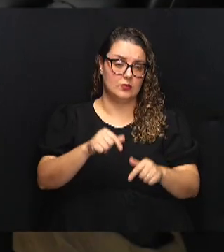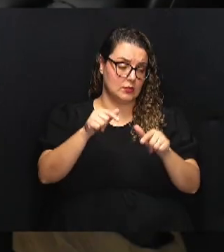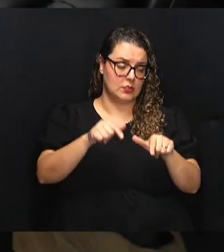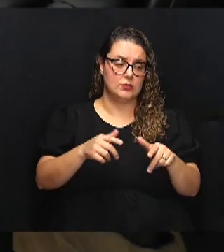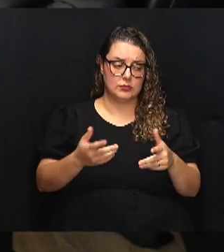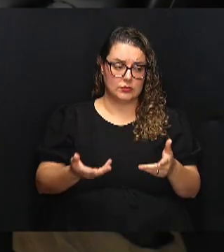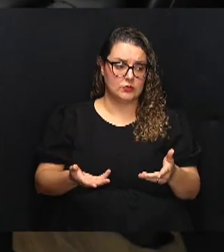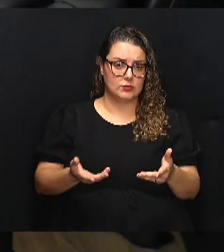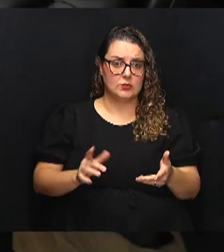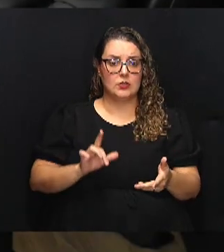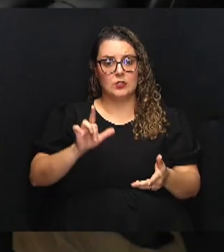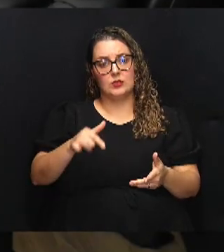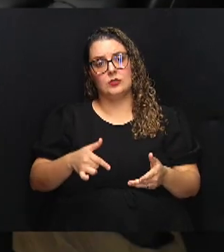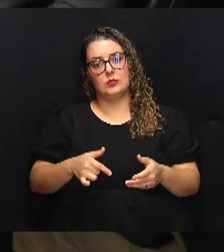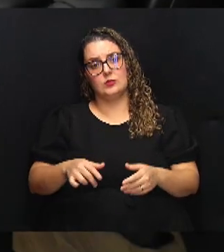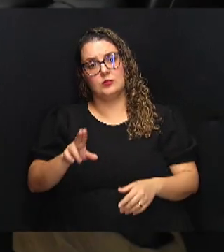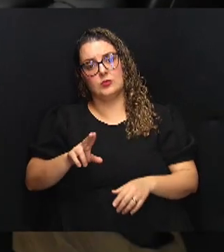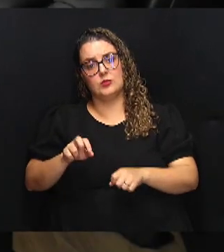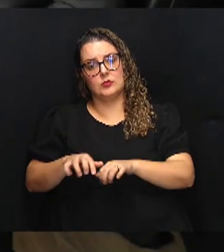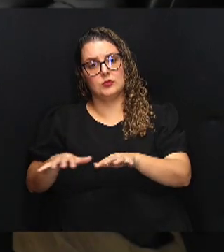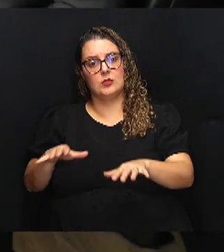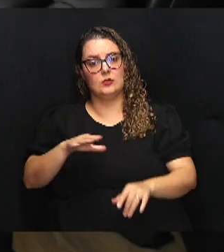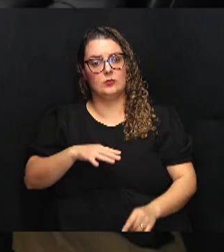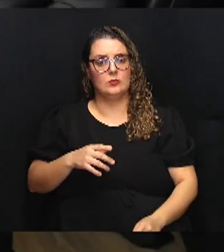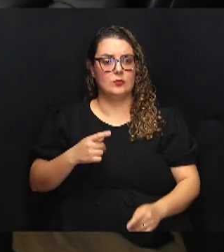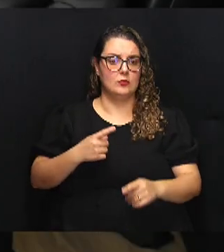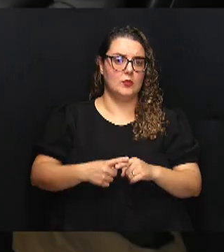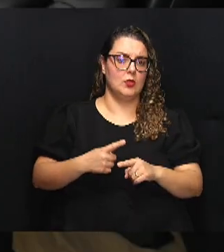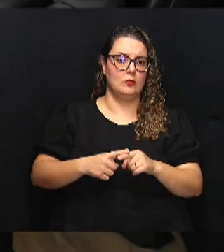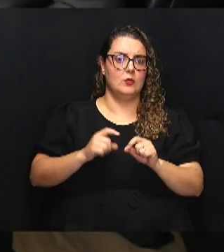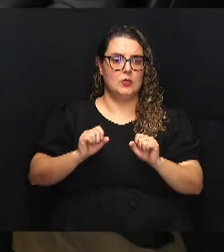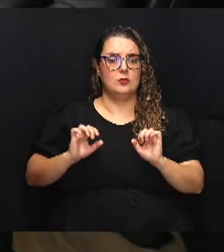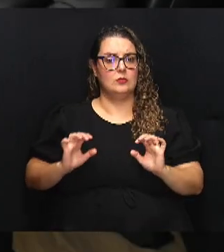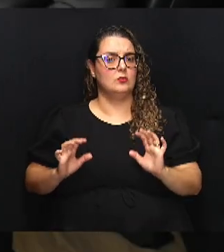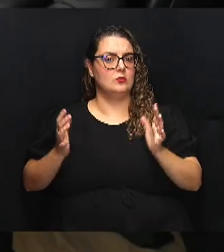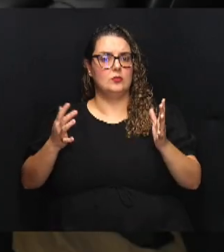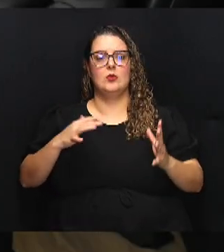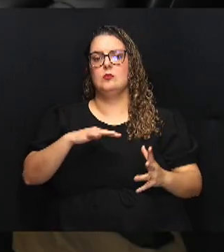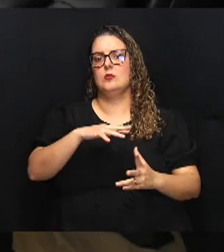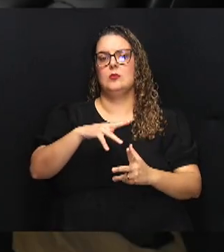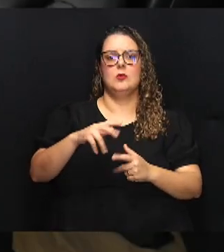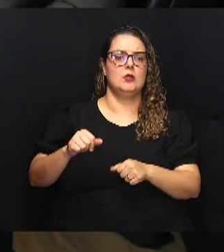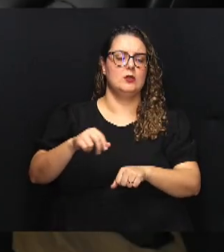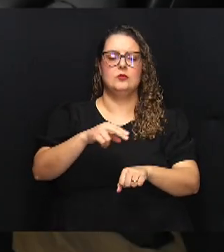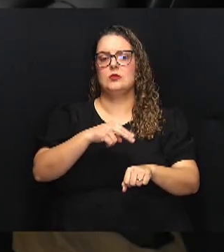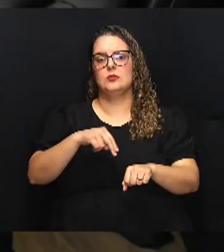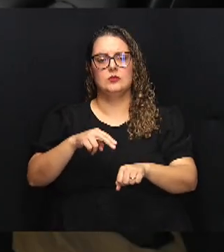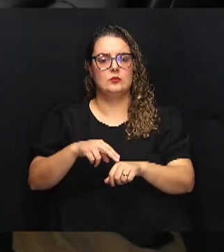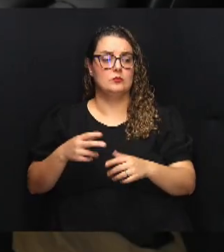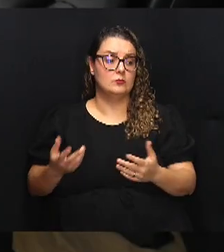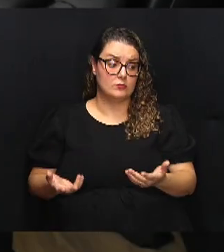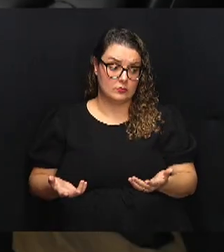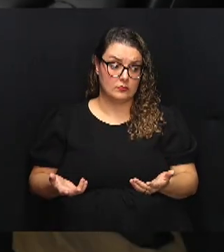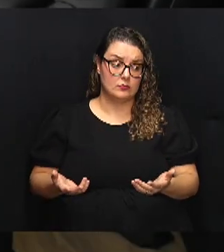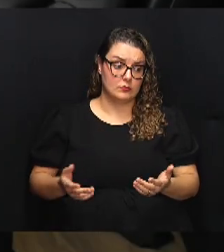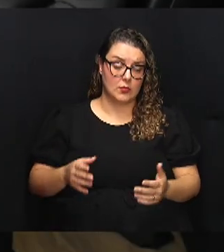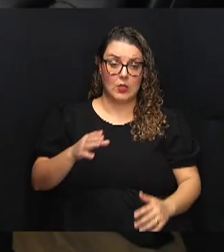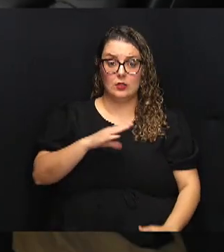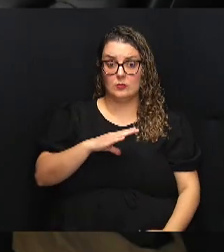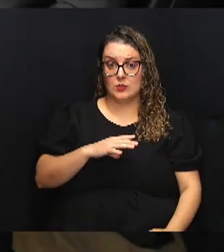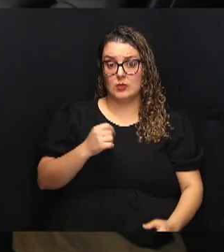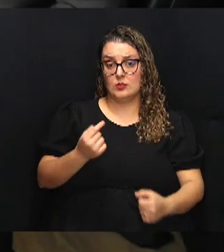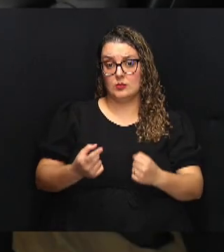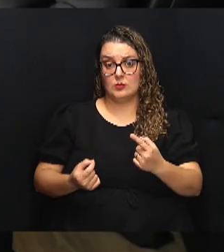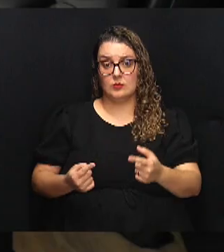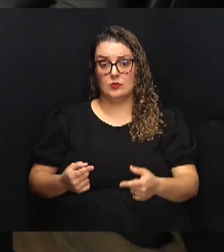local e depois replicar nos municípios, né? Porque pode ser um evento mundial, nacional, mas os municípios de alguma